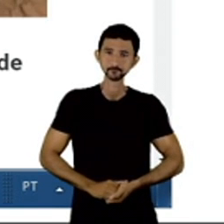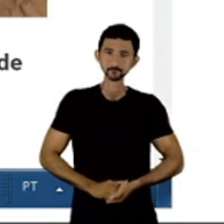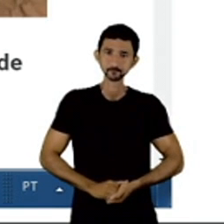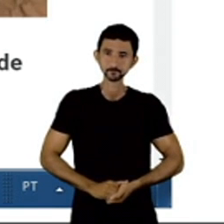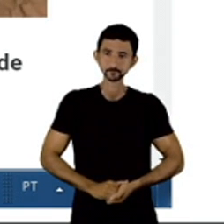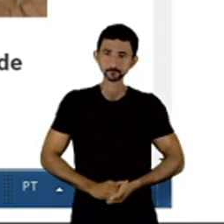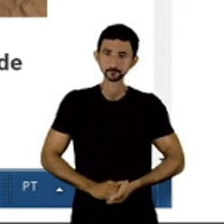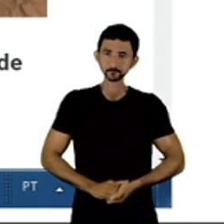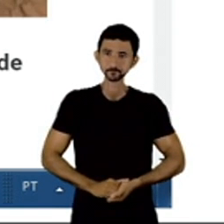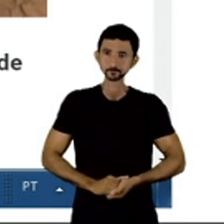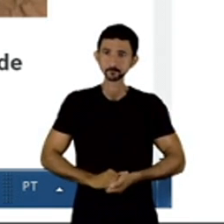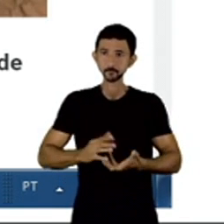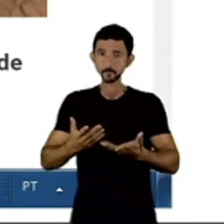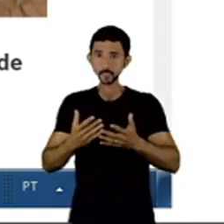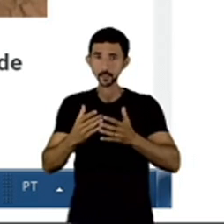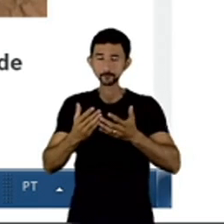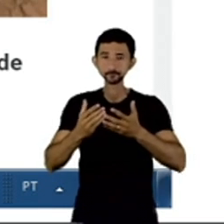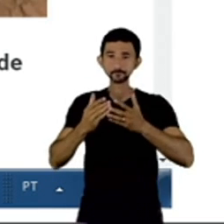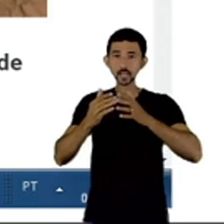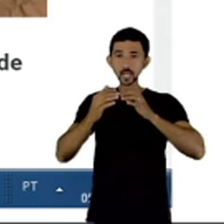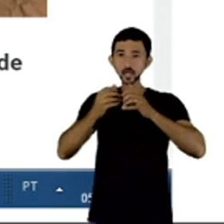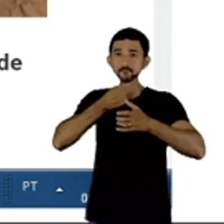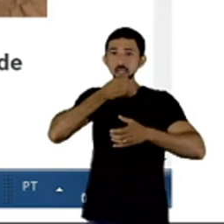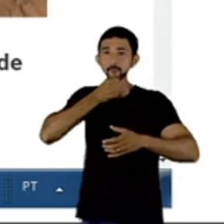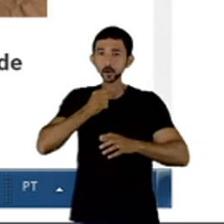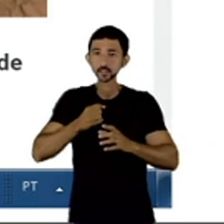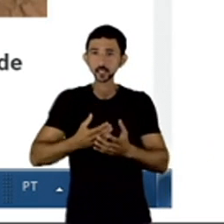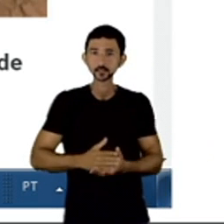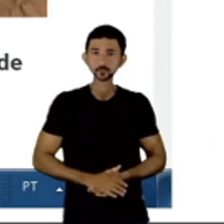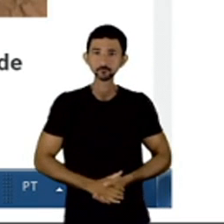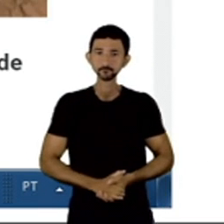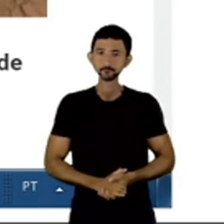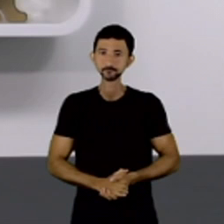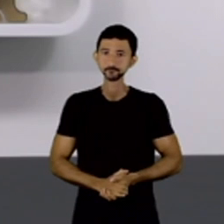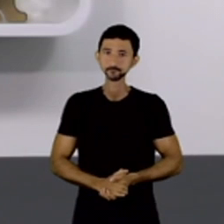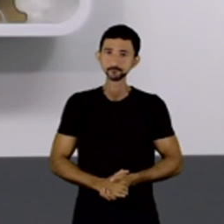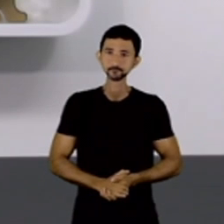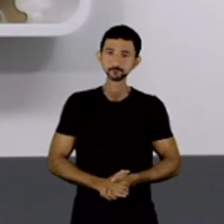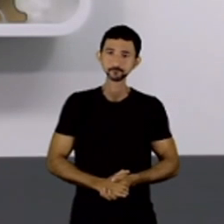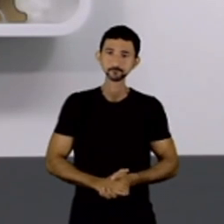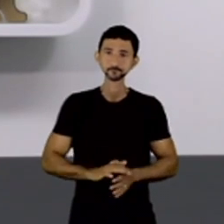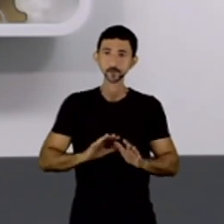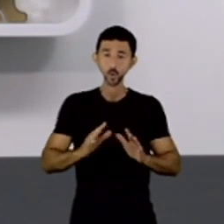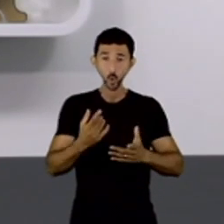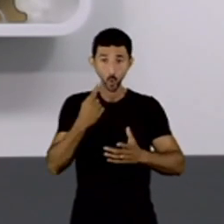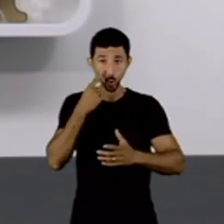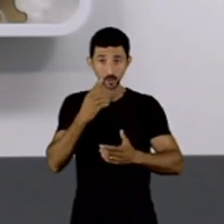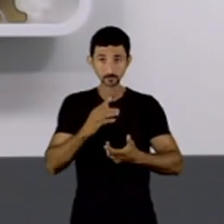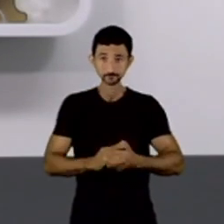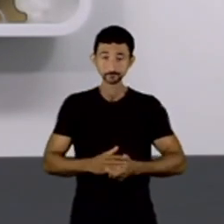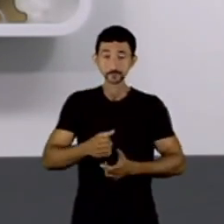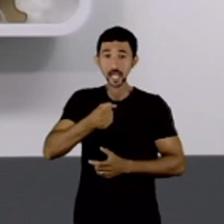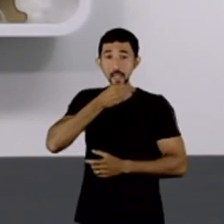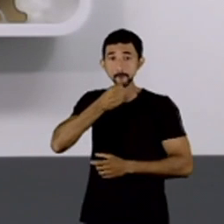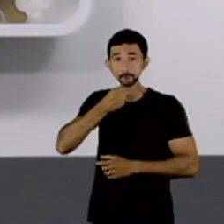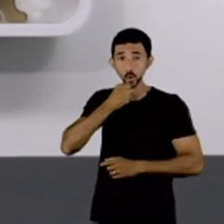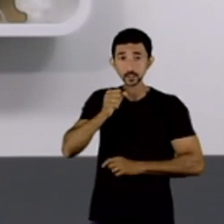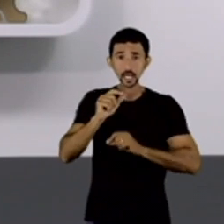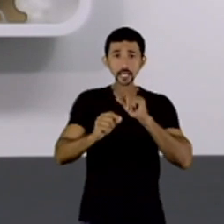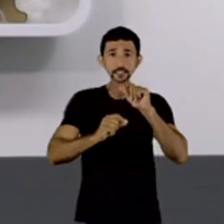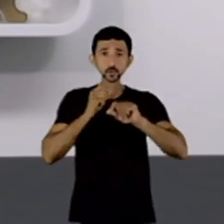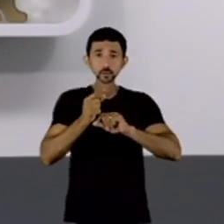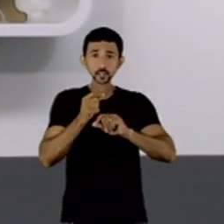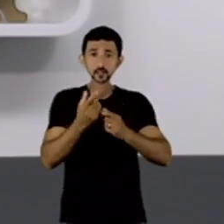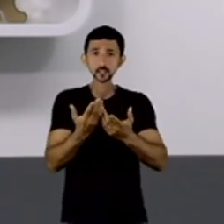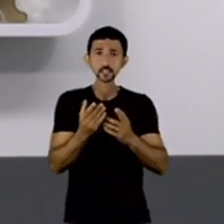Veja bem, toda a reportagem, meu aluno, vem aqui comigo para eu te explicar. Está a serviço, tá,